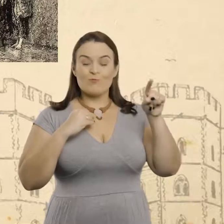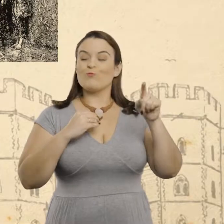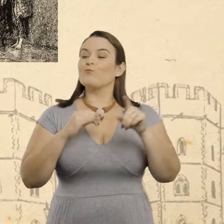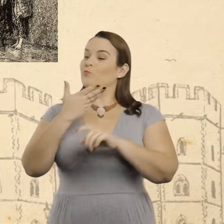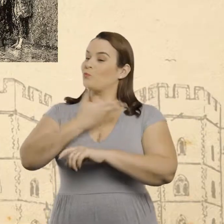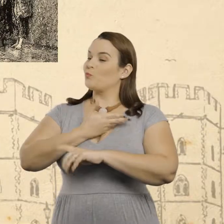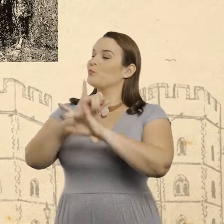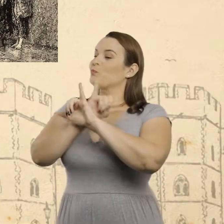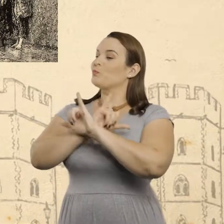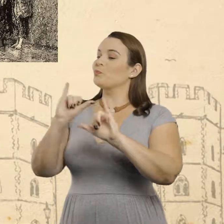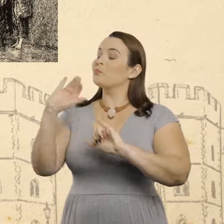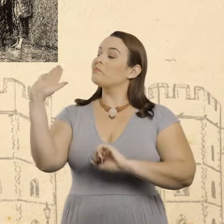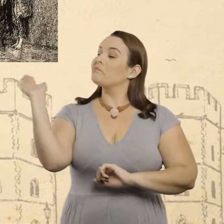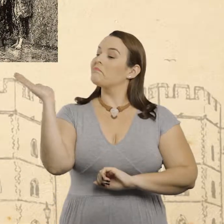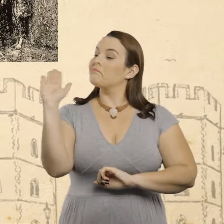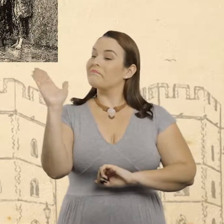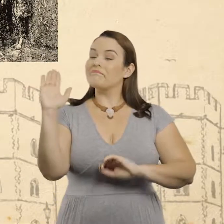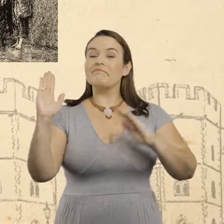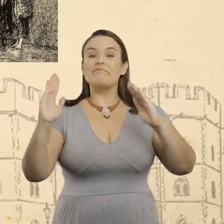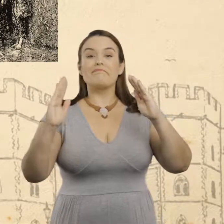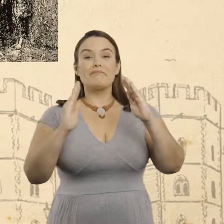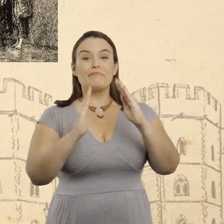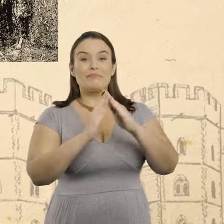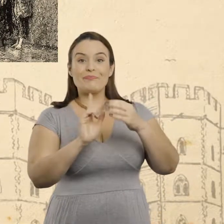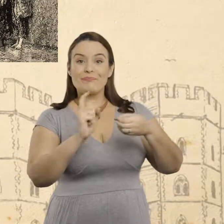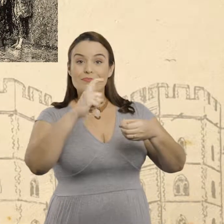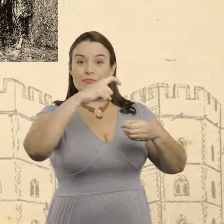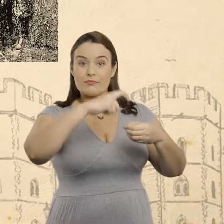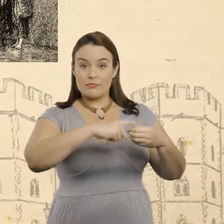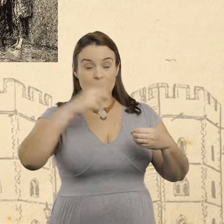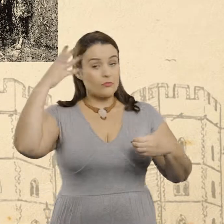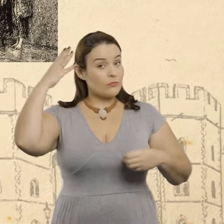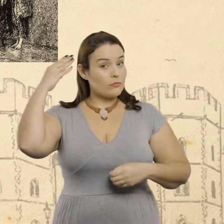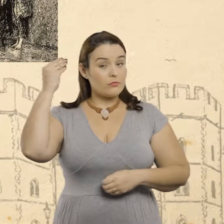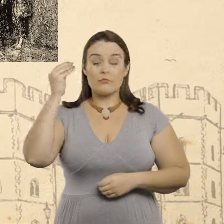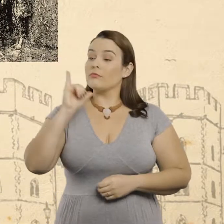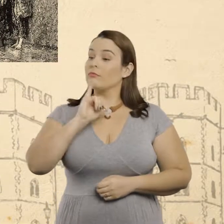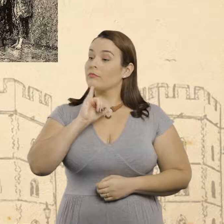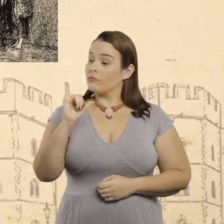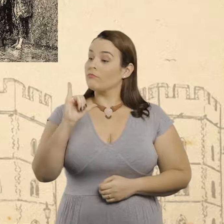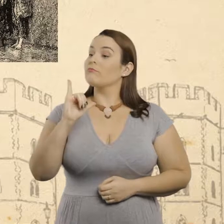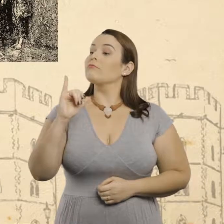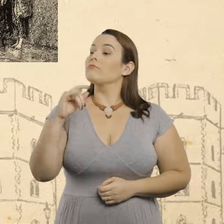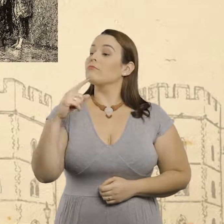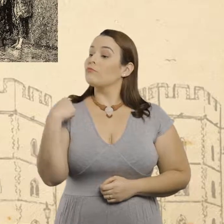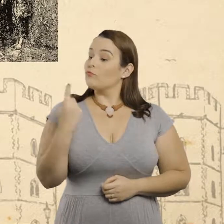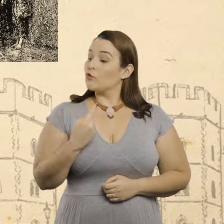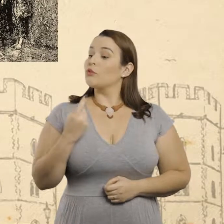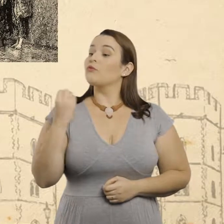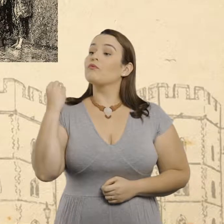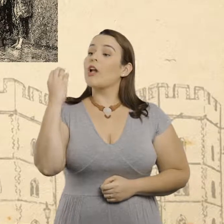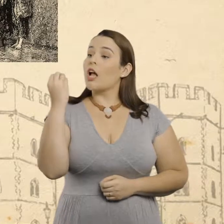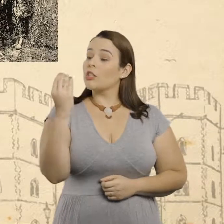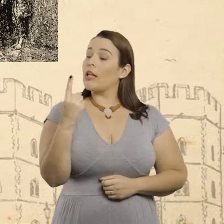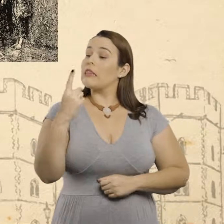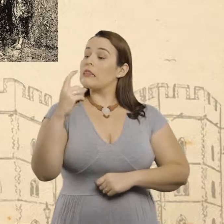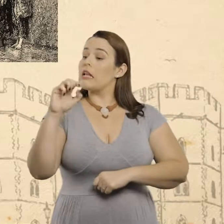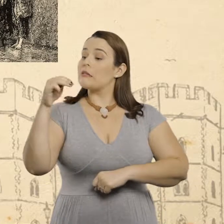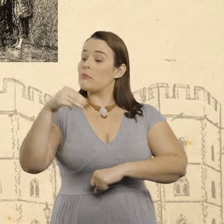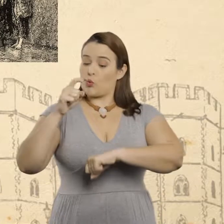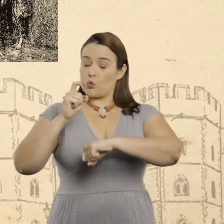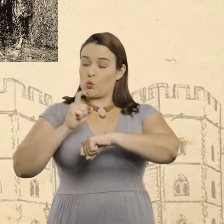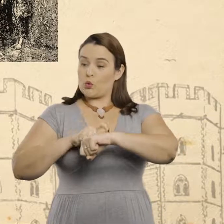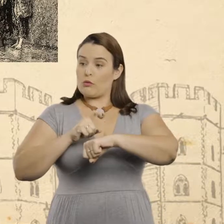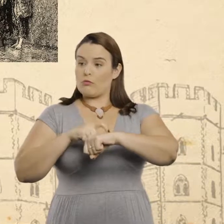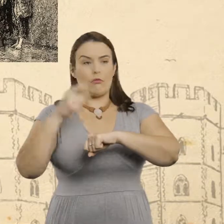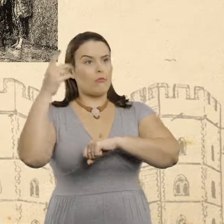Phileas Fogg se despediu dos amigos do clube e foi para casa. Phileas Fogg avisou para Passepartout que eles iriam viajar em 10